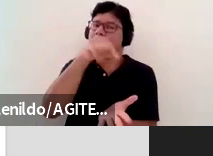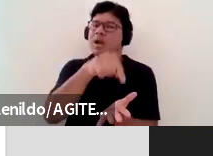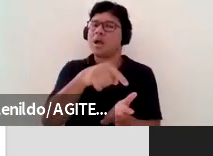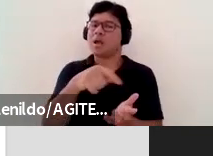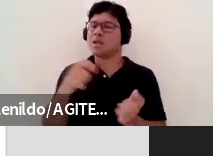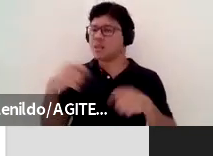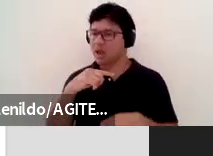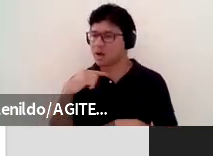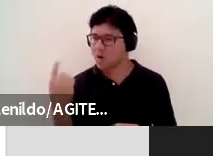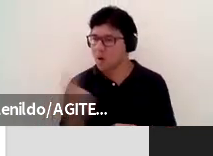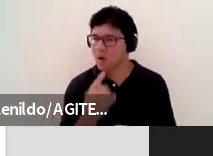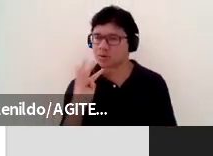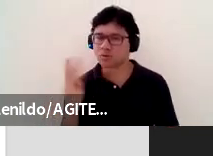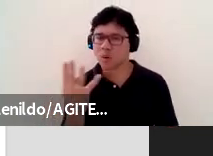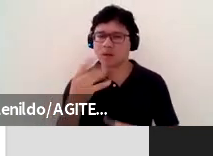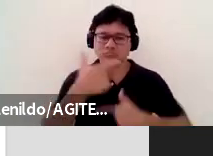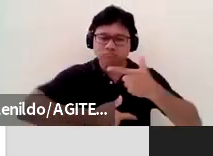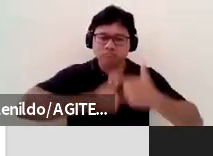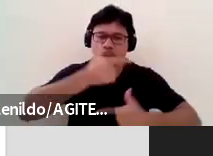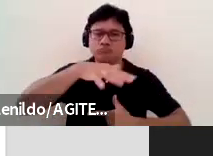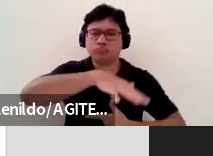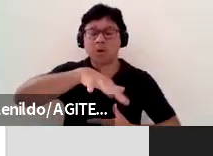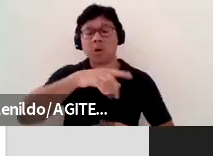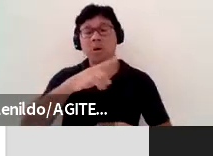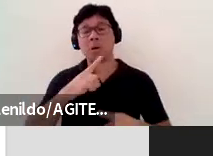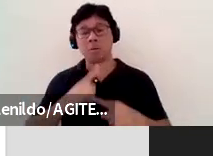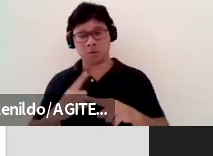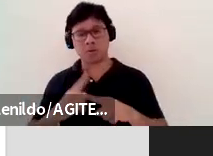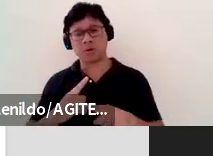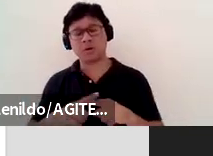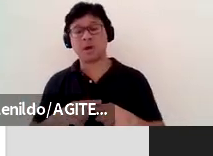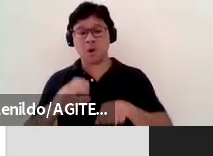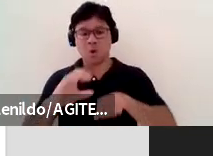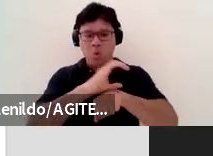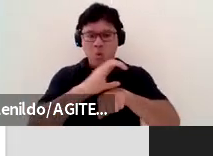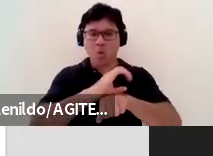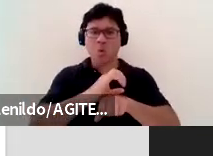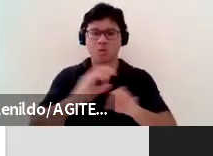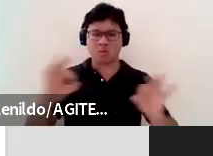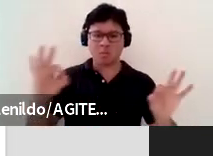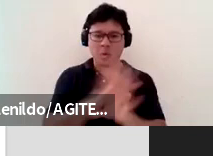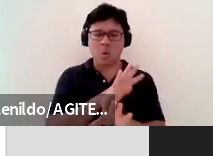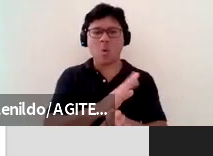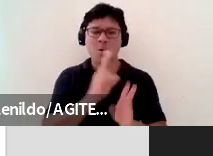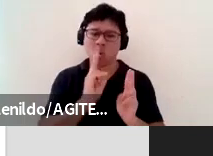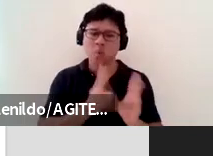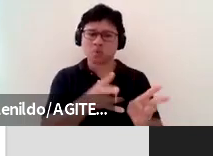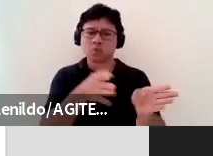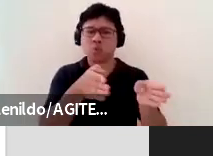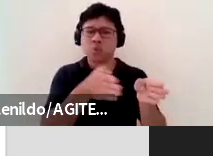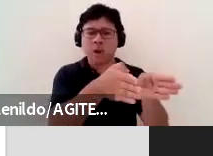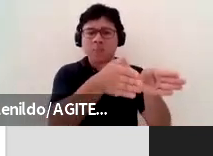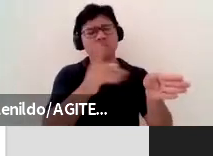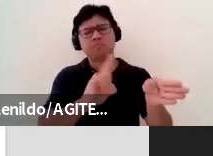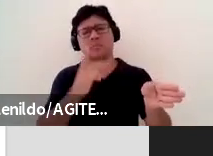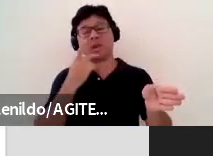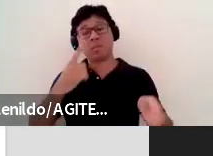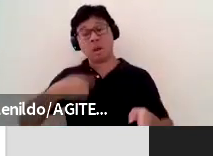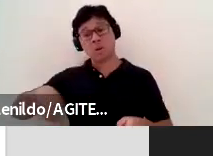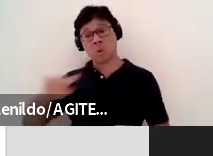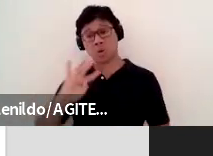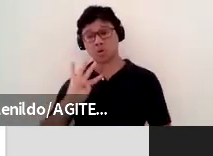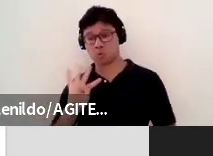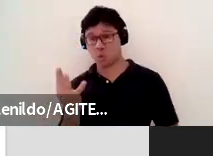possibilidade de carreira para a gente, né? Porque nem todo mundo que faz o curso acaba seguindo, mas no nosso caso foi de fato